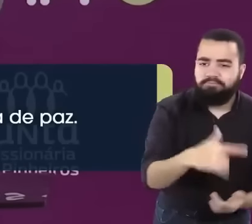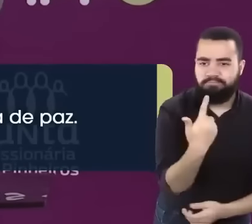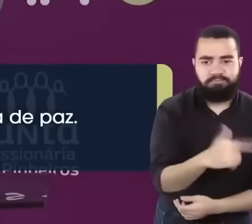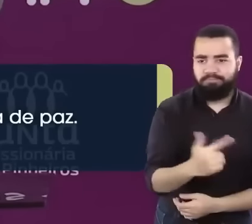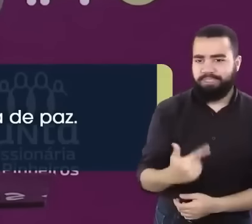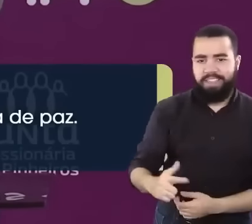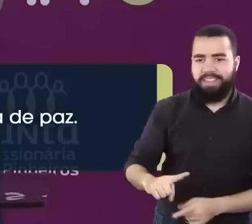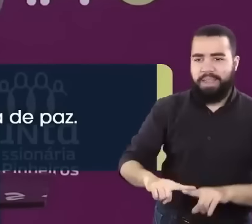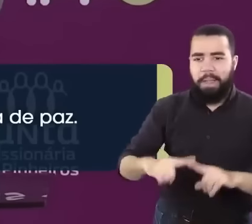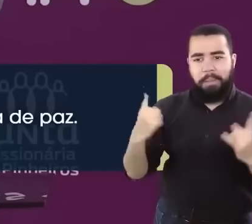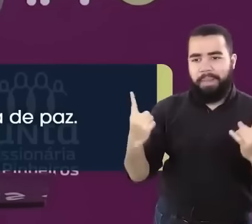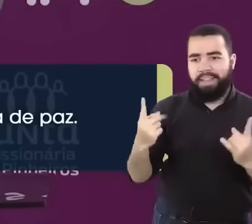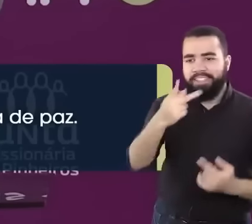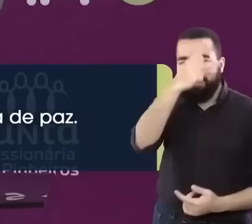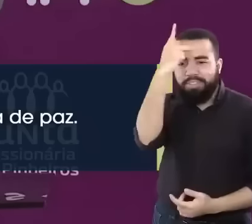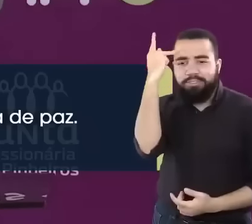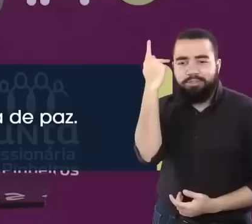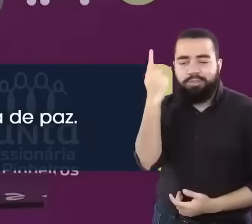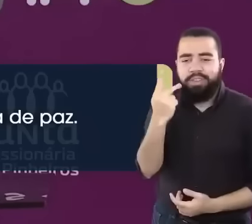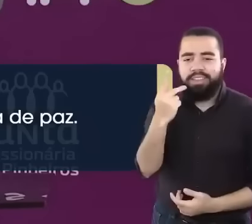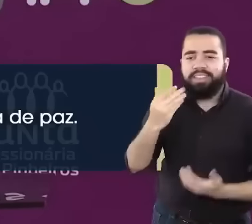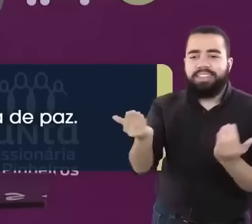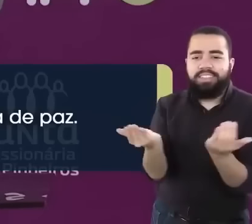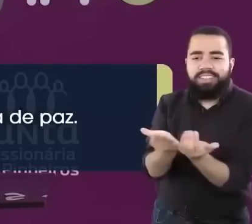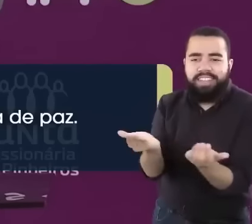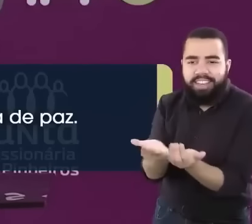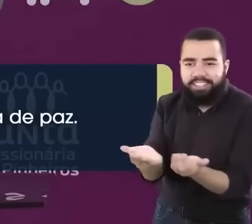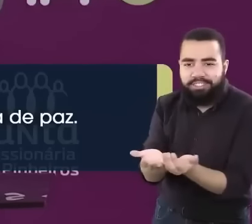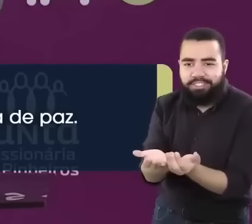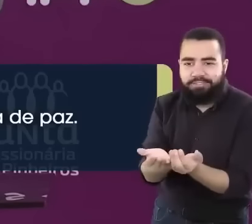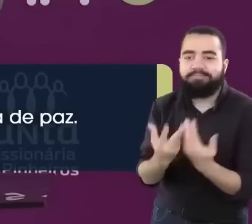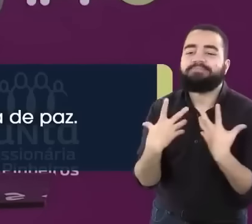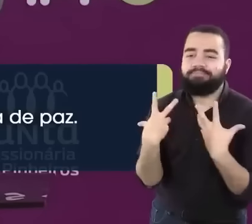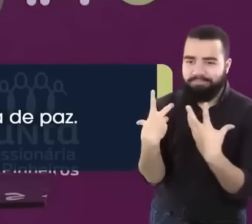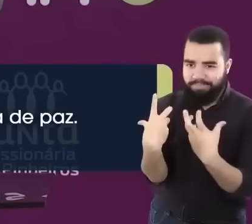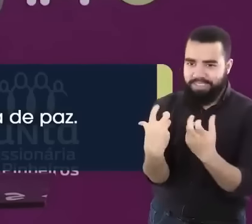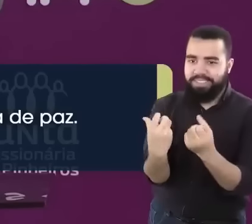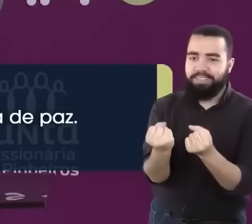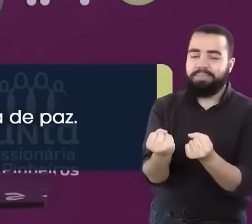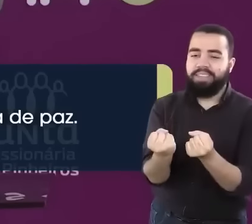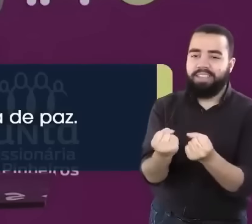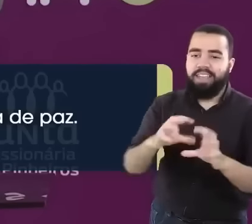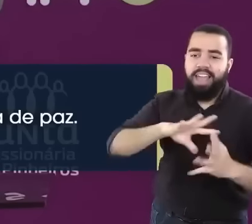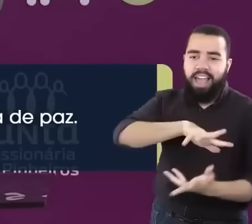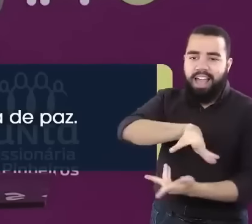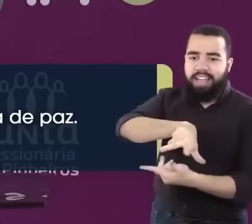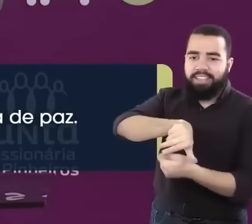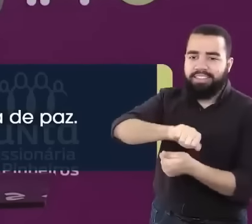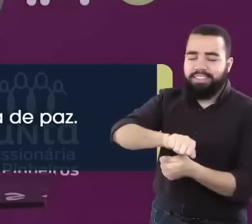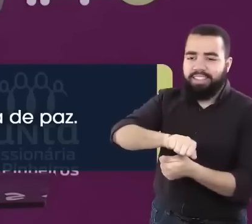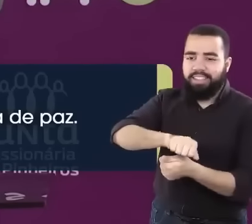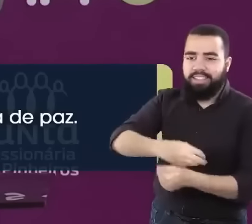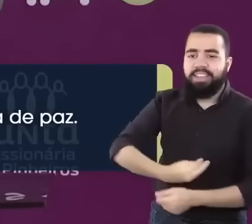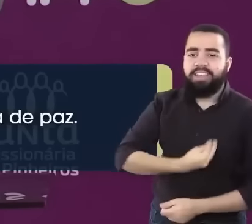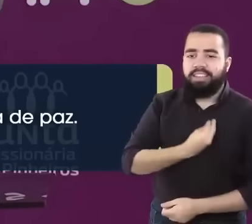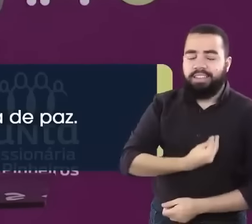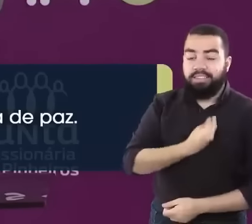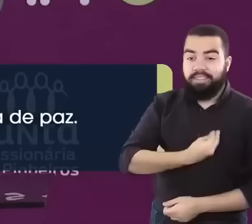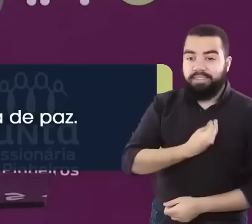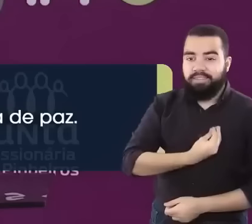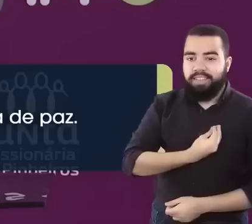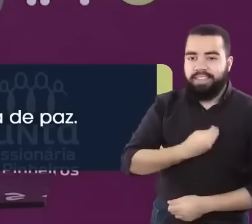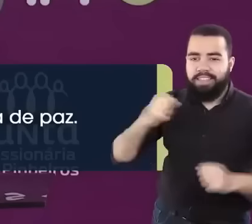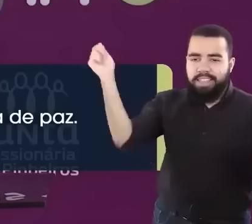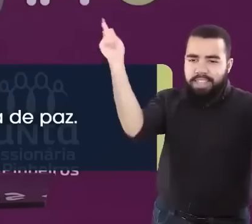os mansos herdarão a terra e se deleitarão na abundância de